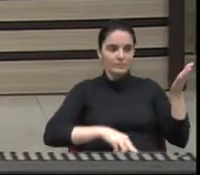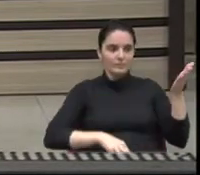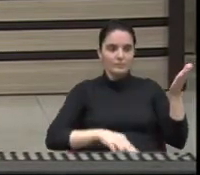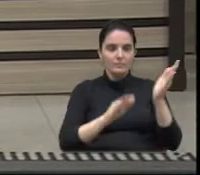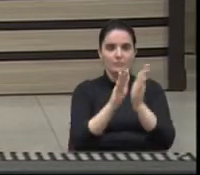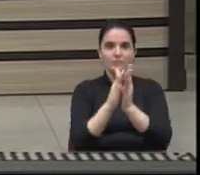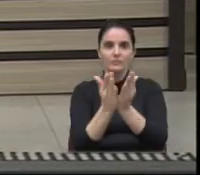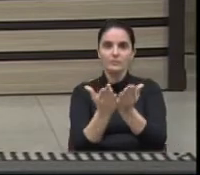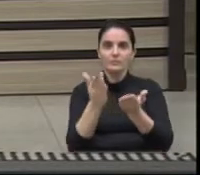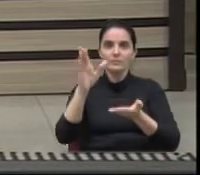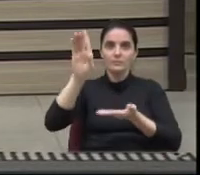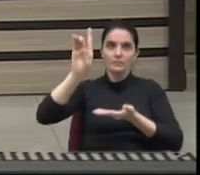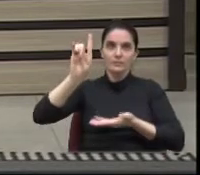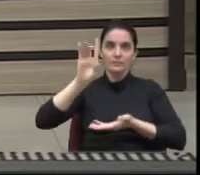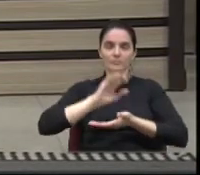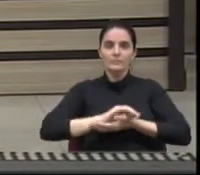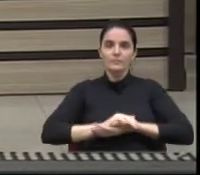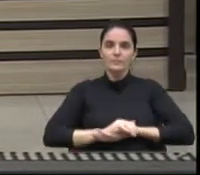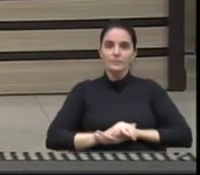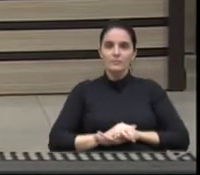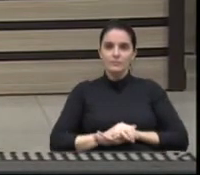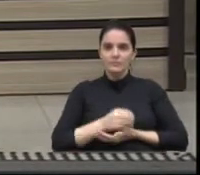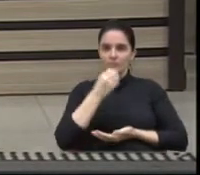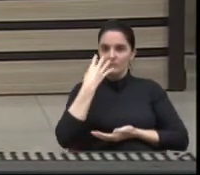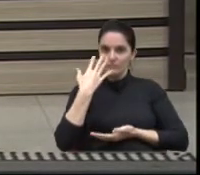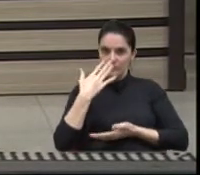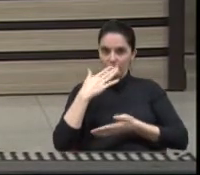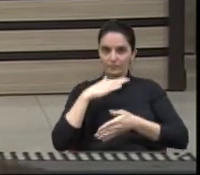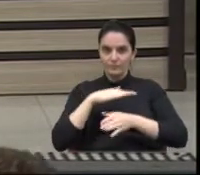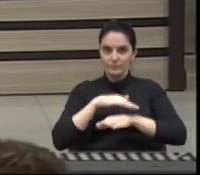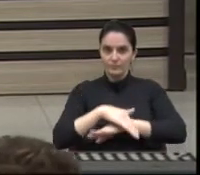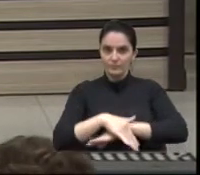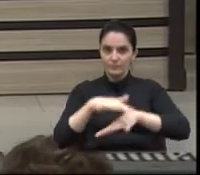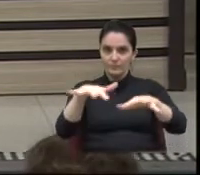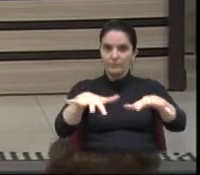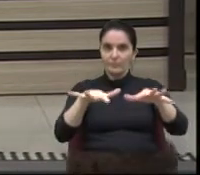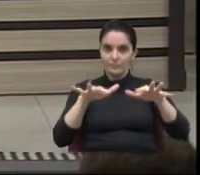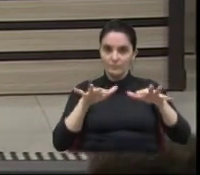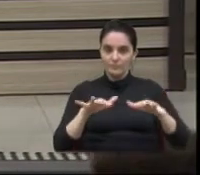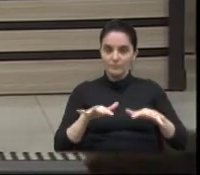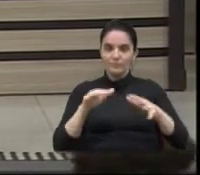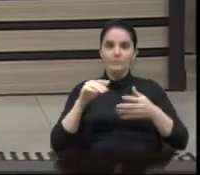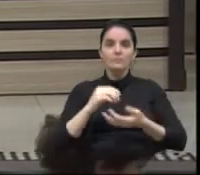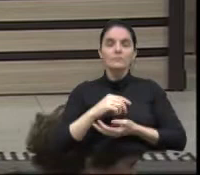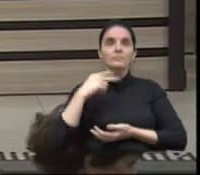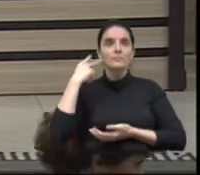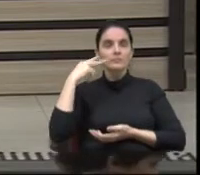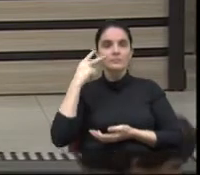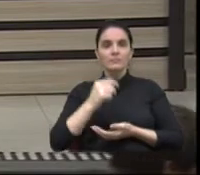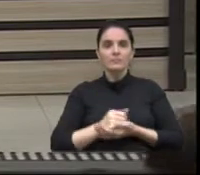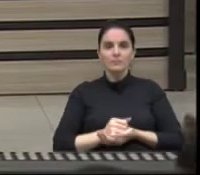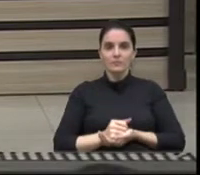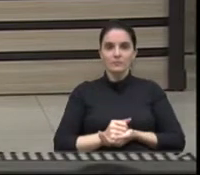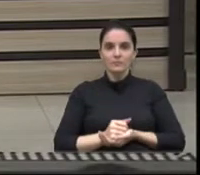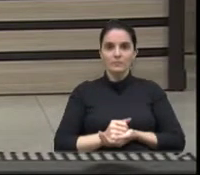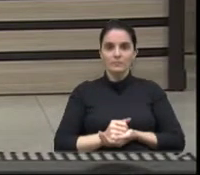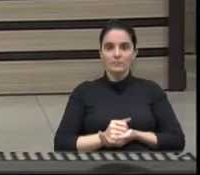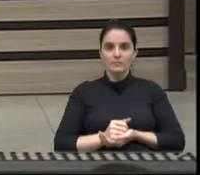de um trecho da Bíblia. Boa noite, nobres pares, plateia presente e público de casa. 1